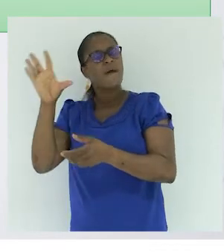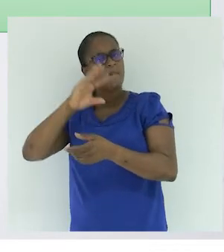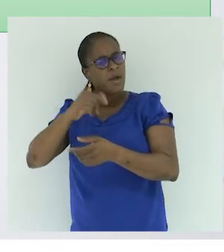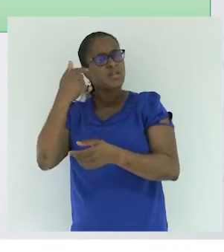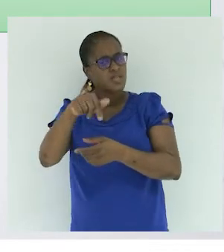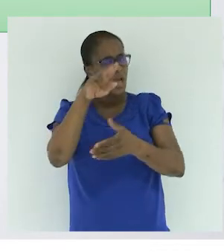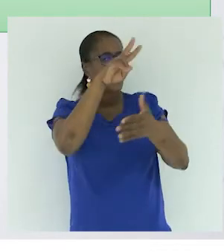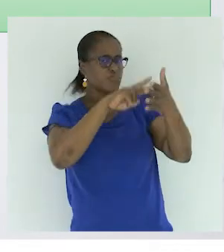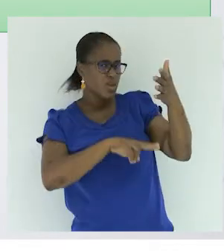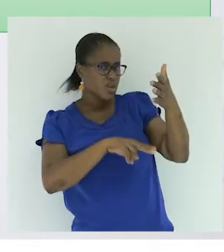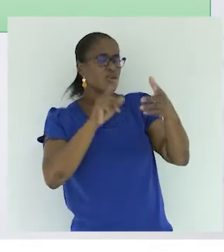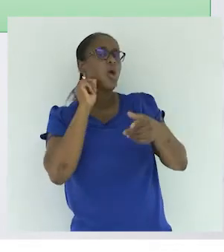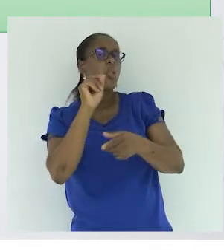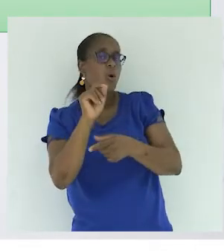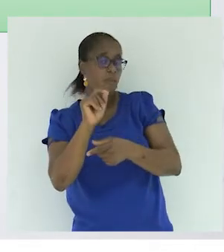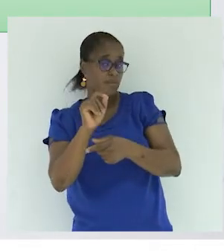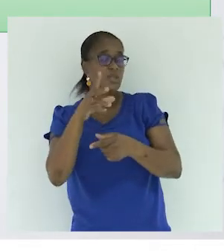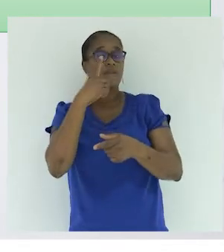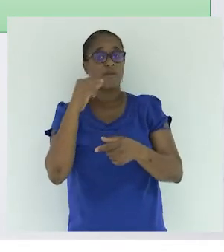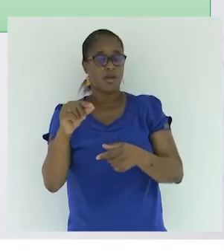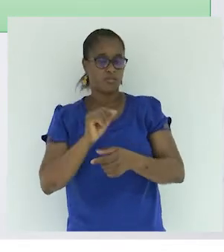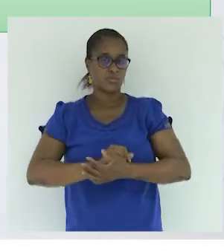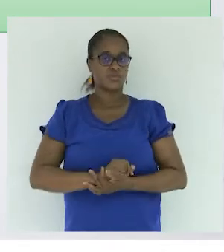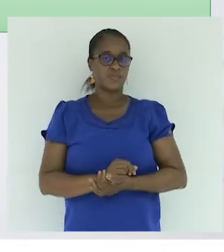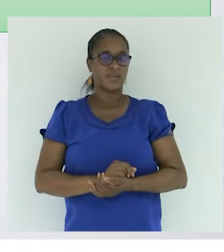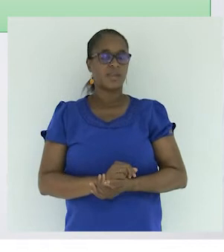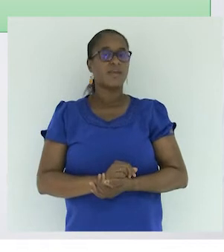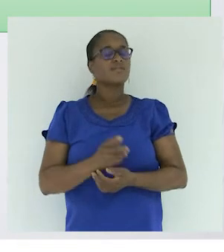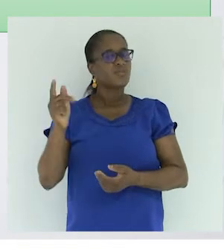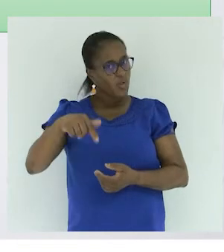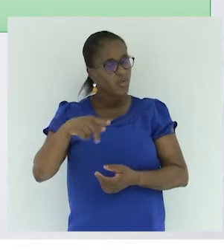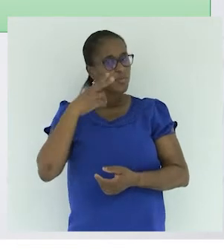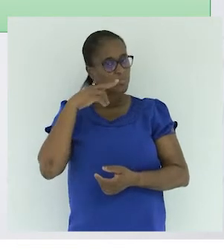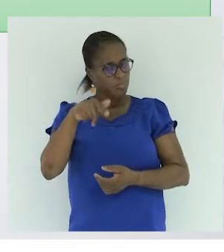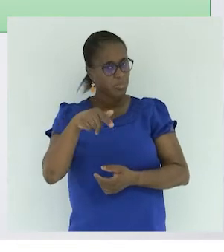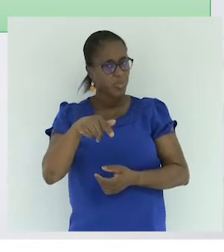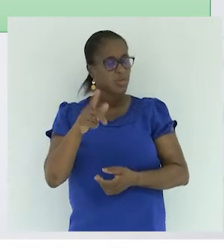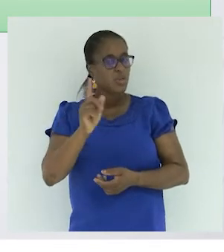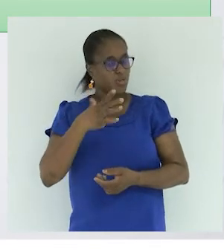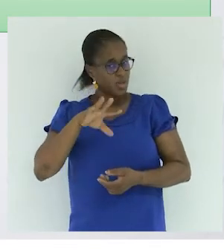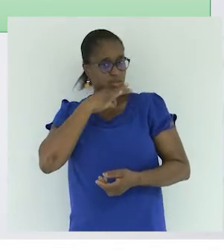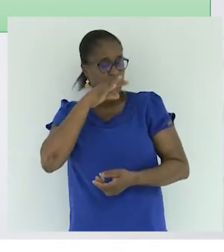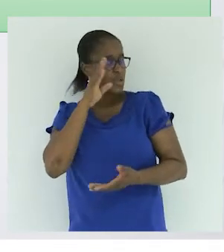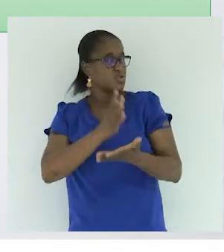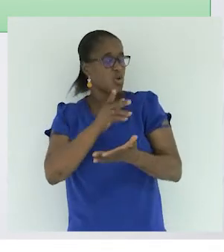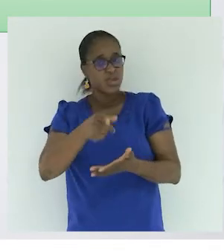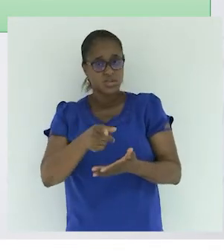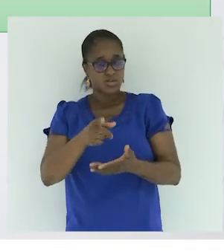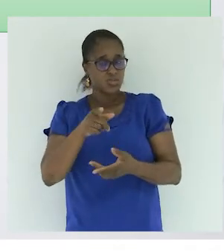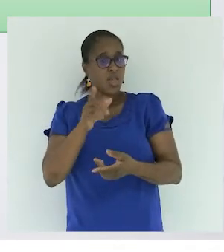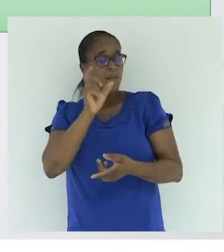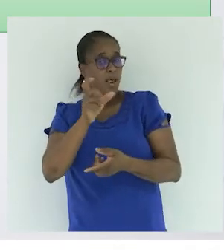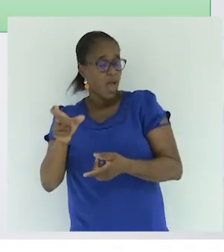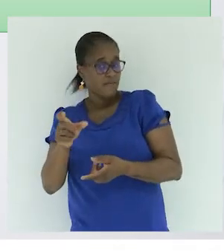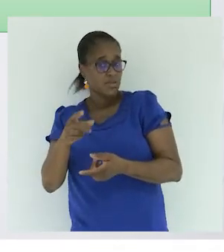aparecem no texto são os nomes e os verbos. Predominante não quer dizer que são só essas as palavras